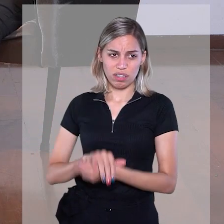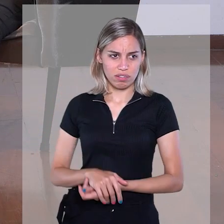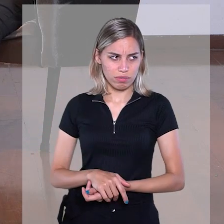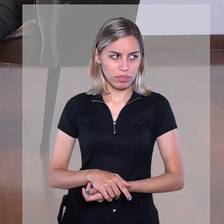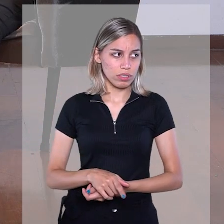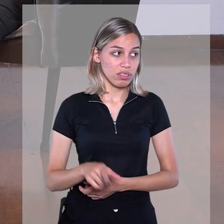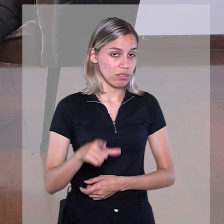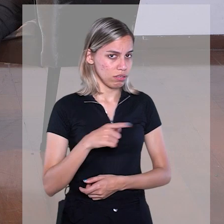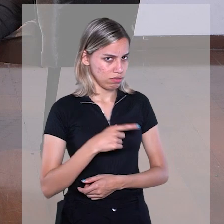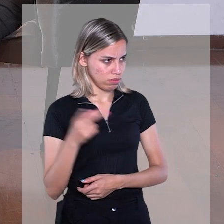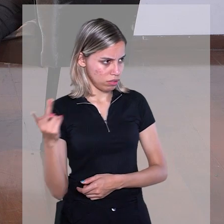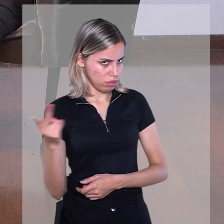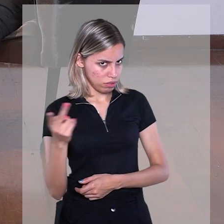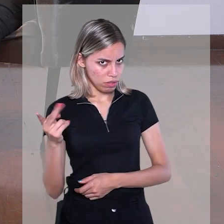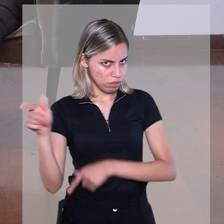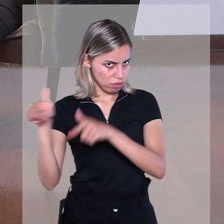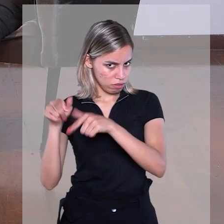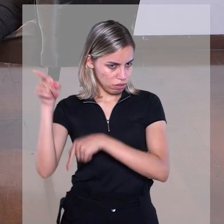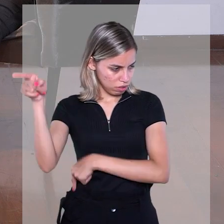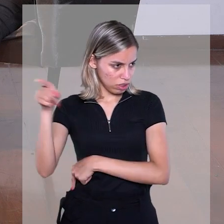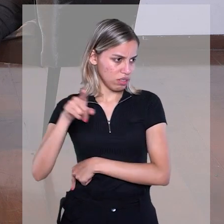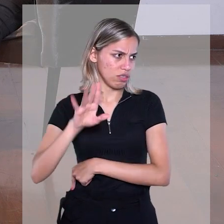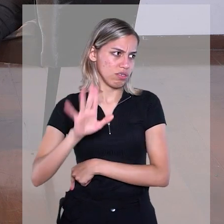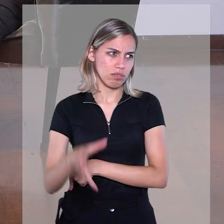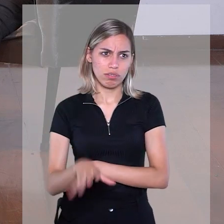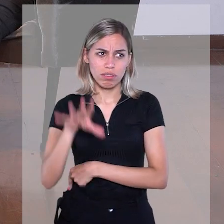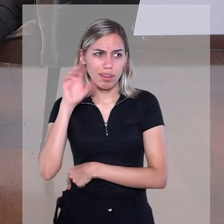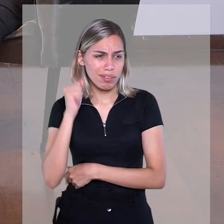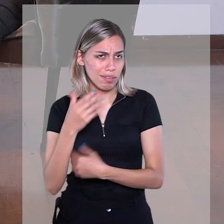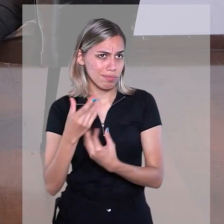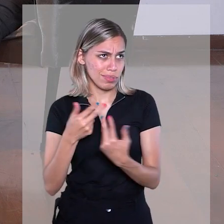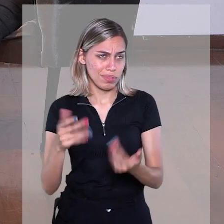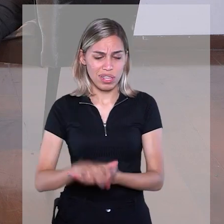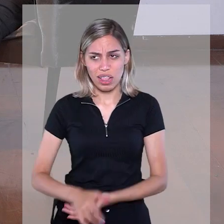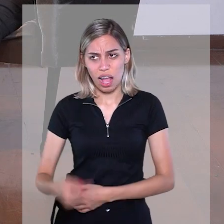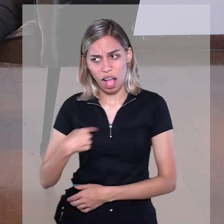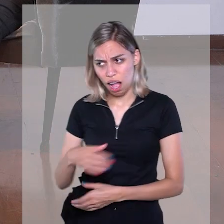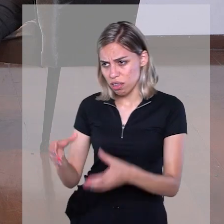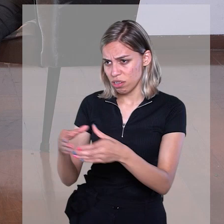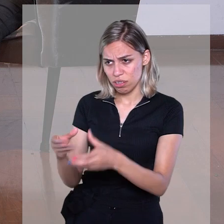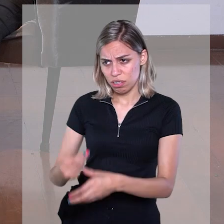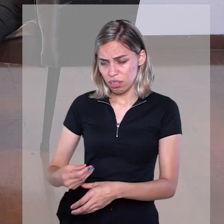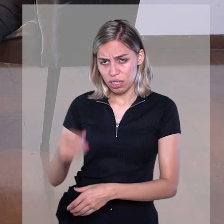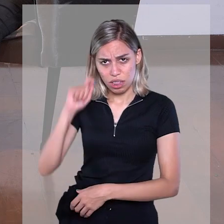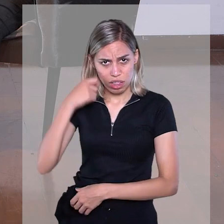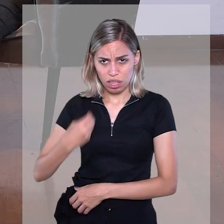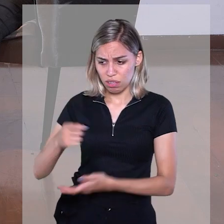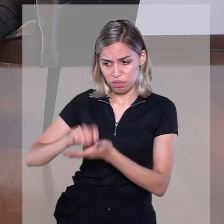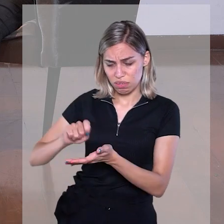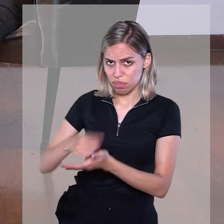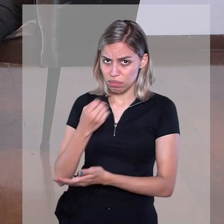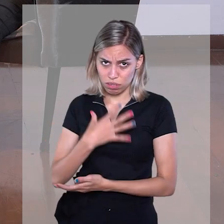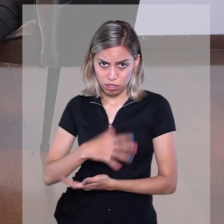dizer, justificando isso, dizendo que eles não escrevem. Ou aquela vergonha alheia produzida